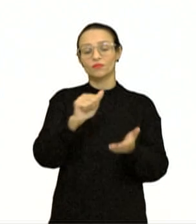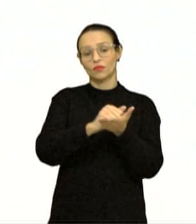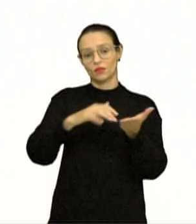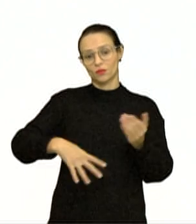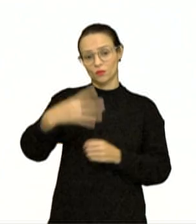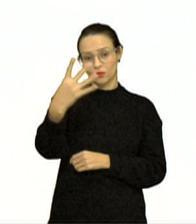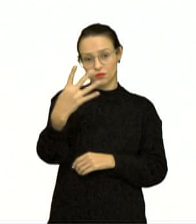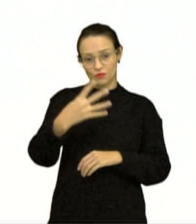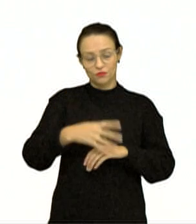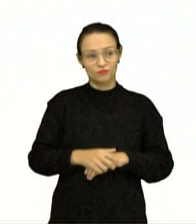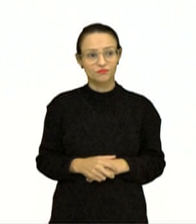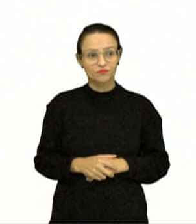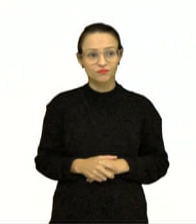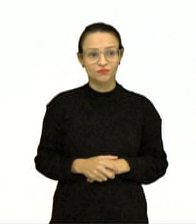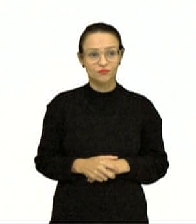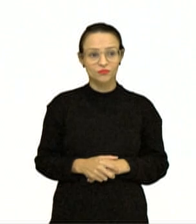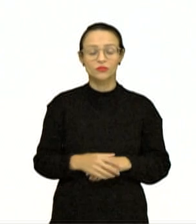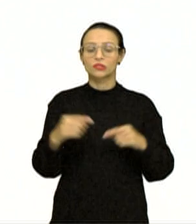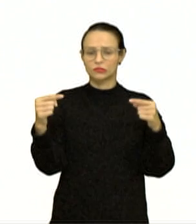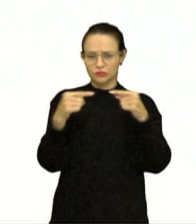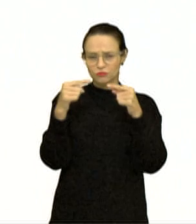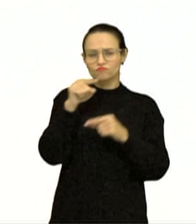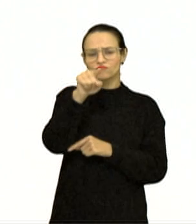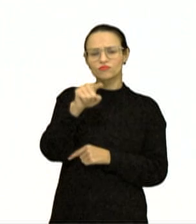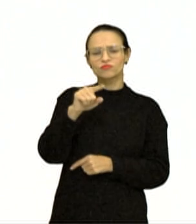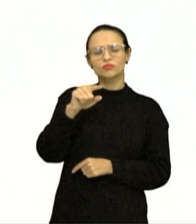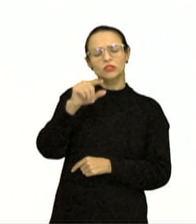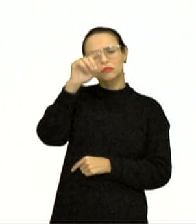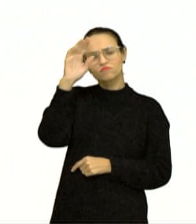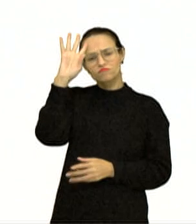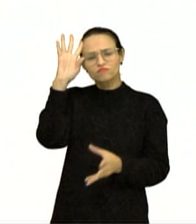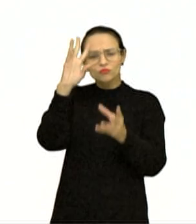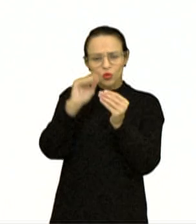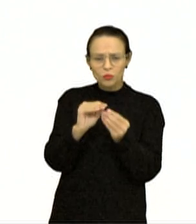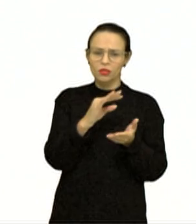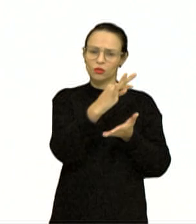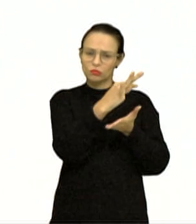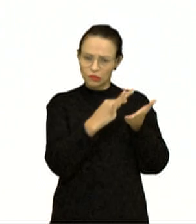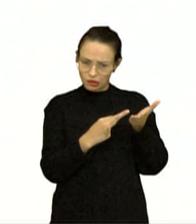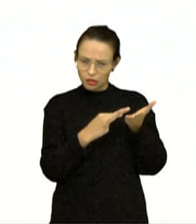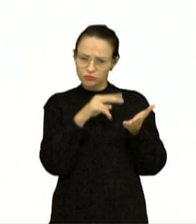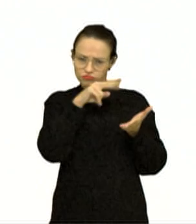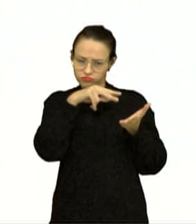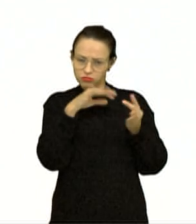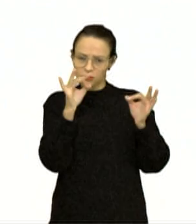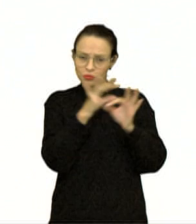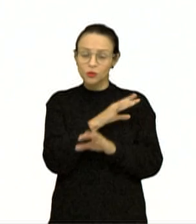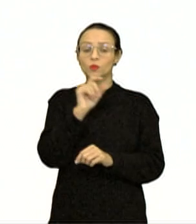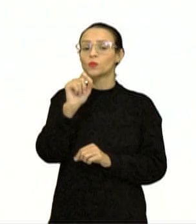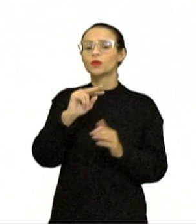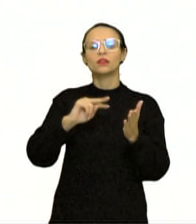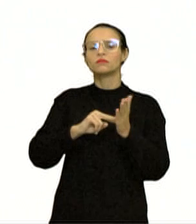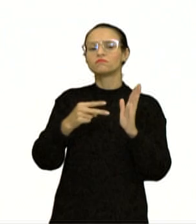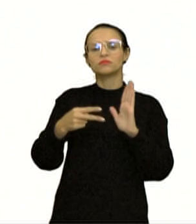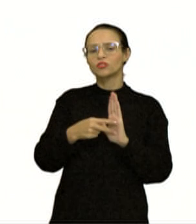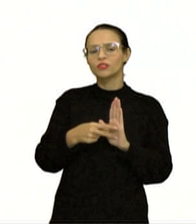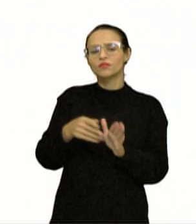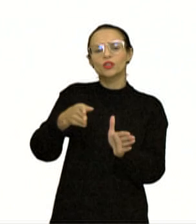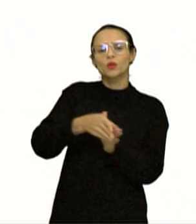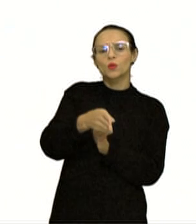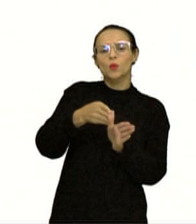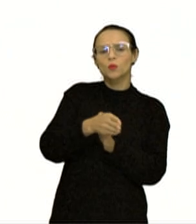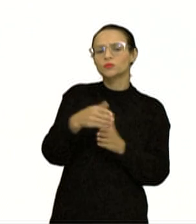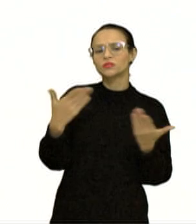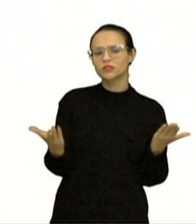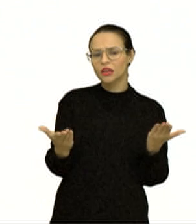número 4. De acordo com o que você compreendeu do texto, qual é o sentido do conselho dado pelo